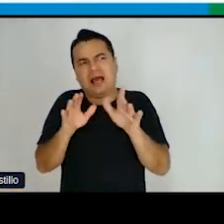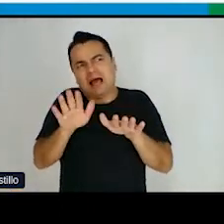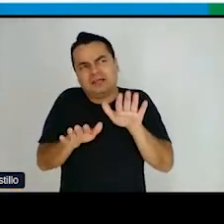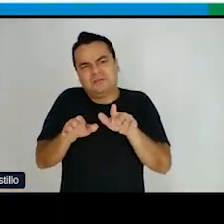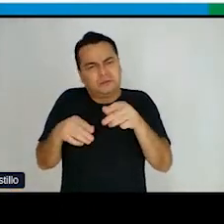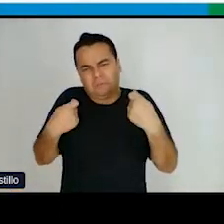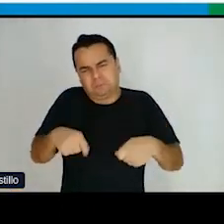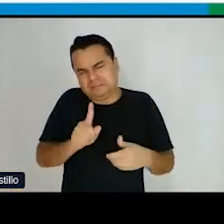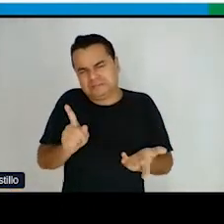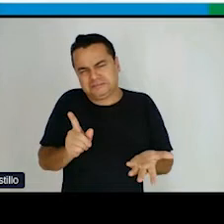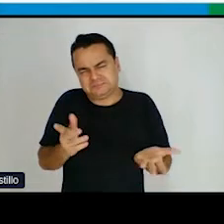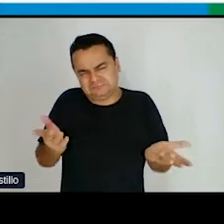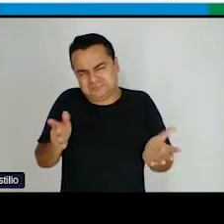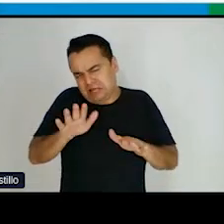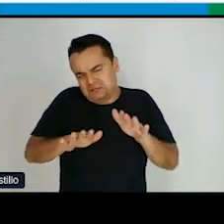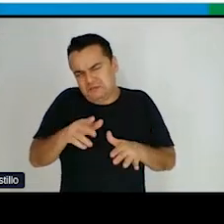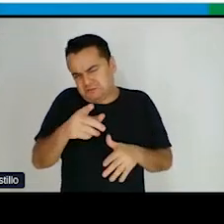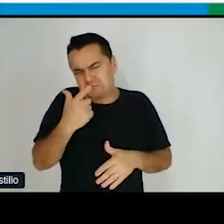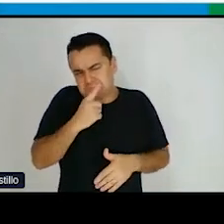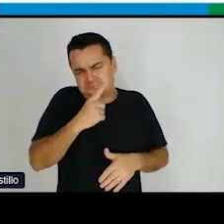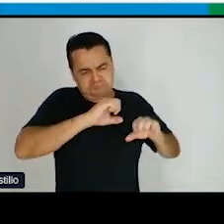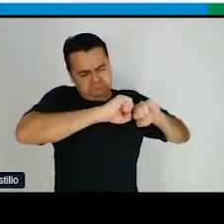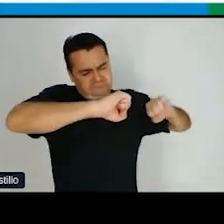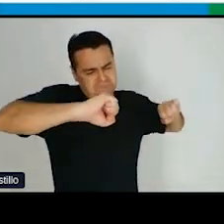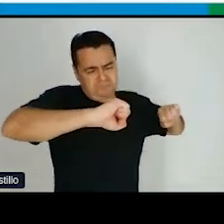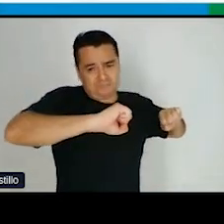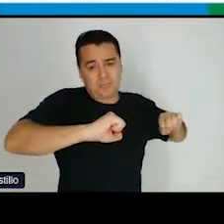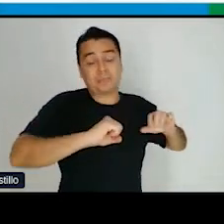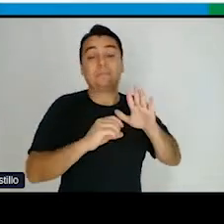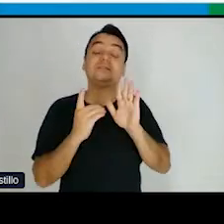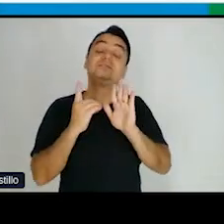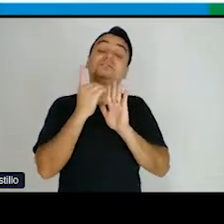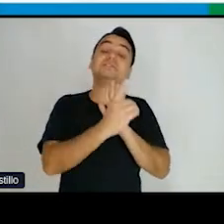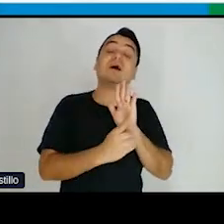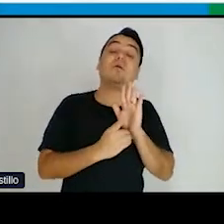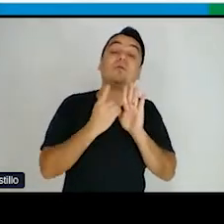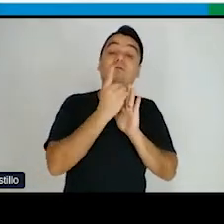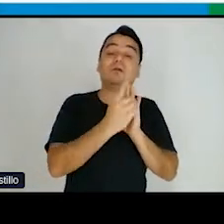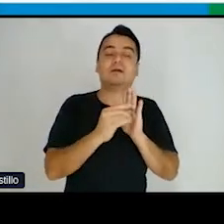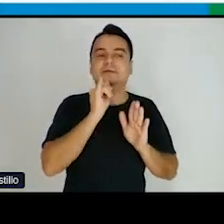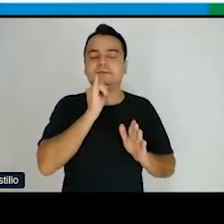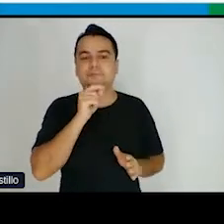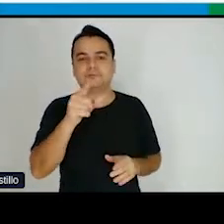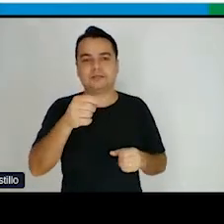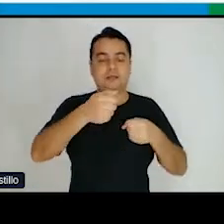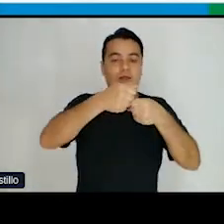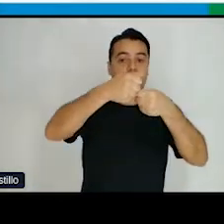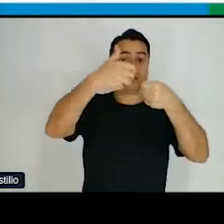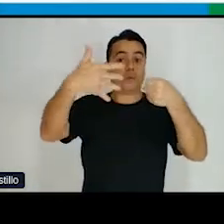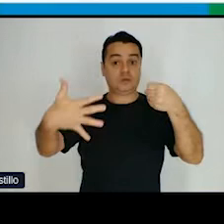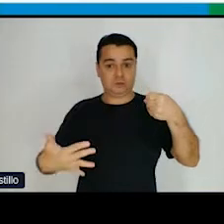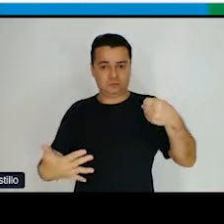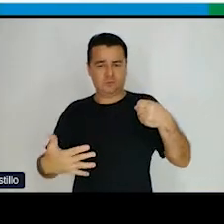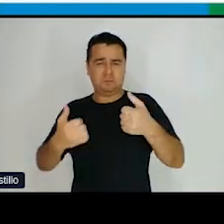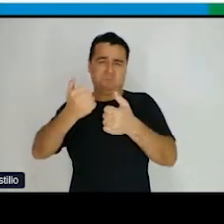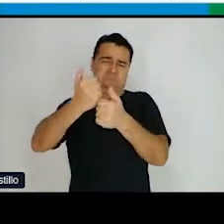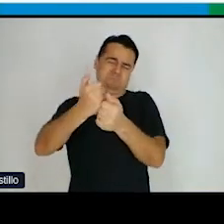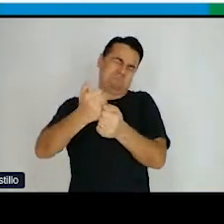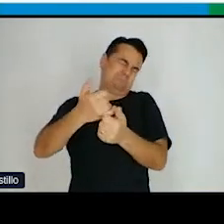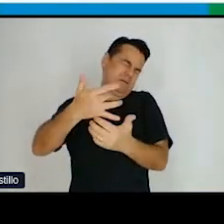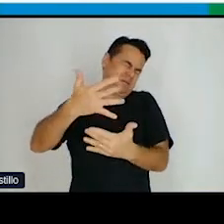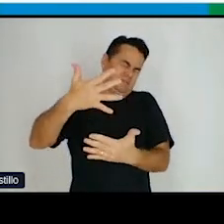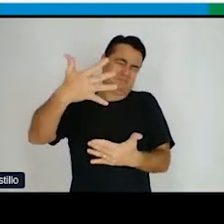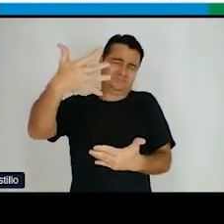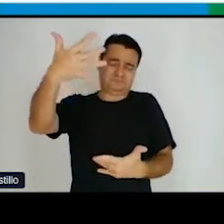trazendo para a parte digital, conteúdos muito extensos, né? Eu fiz um site lá, eu fiz